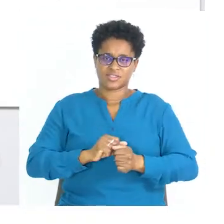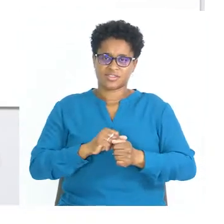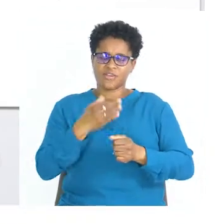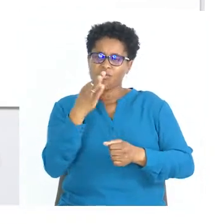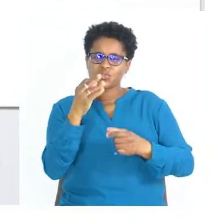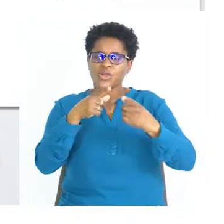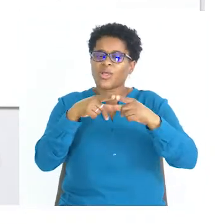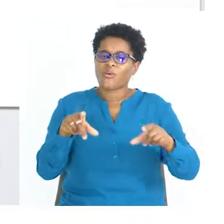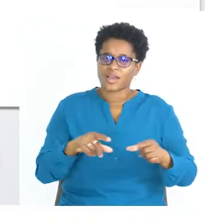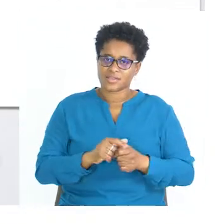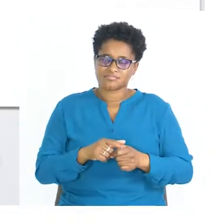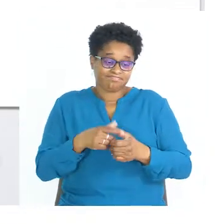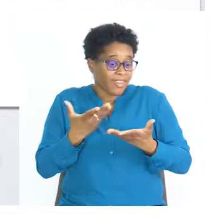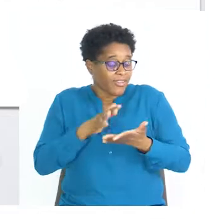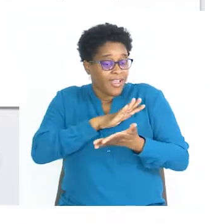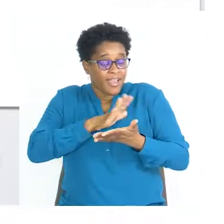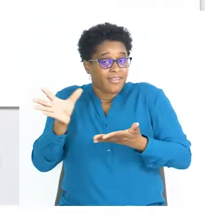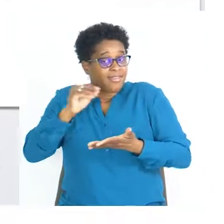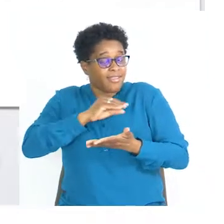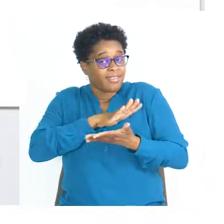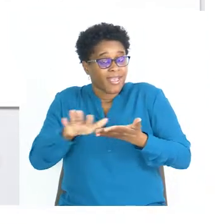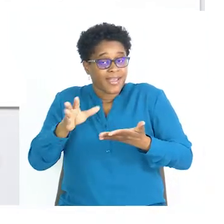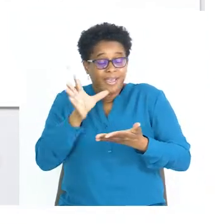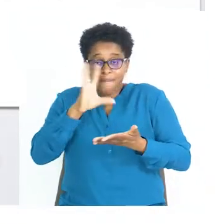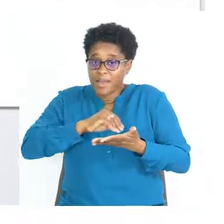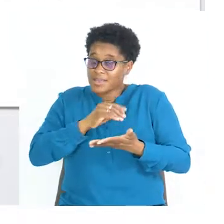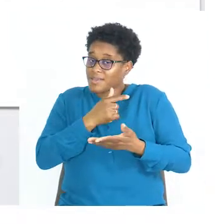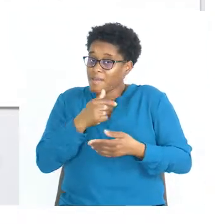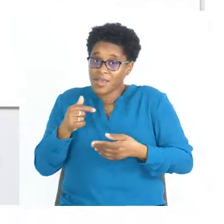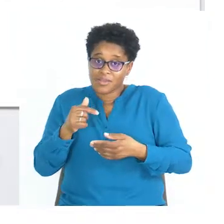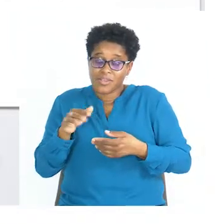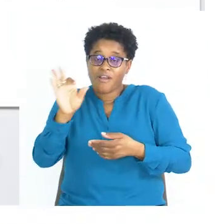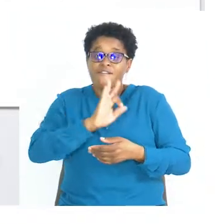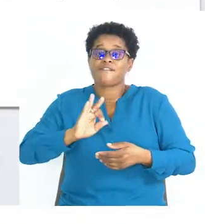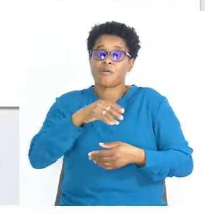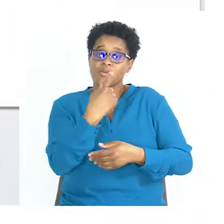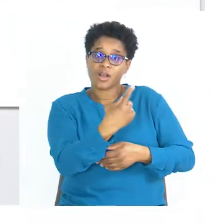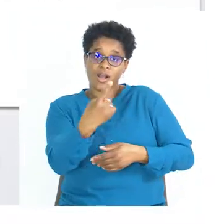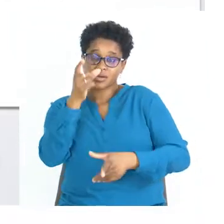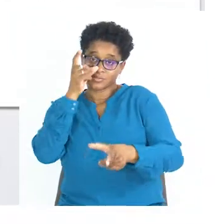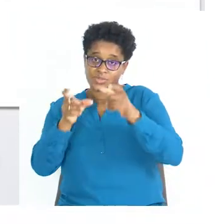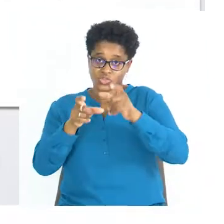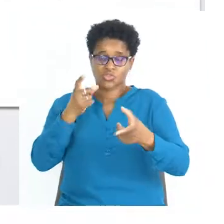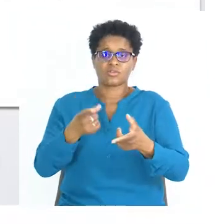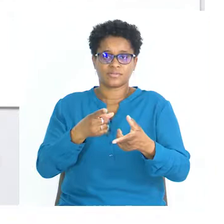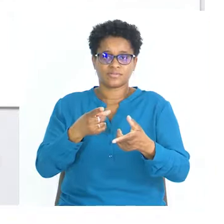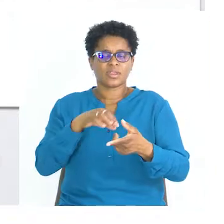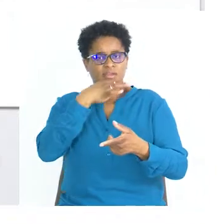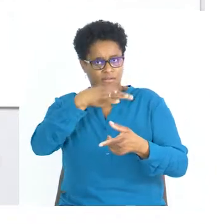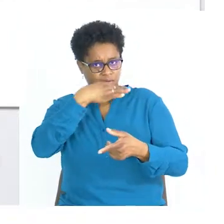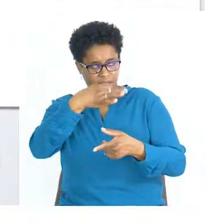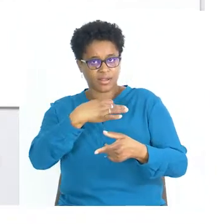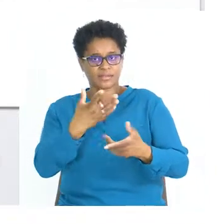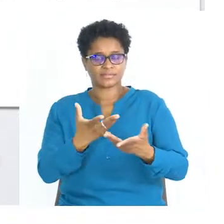Funções de linguagens, nada mais, nada menos, que forma como cada falante usa a fala